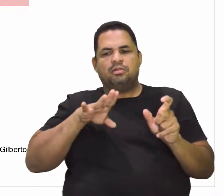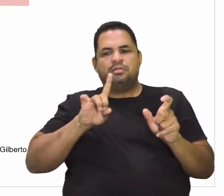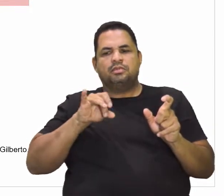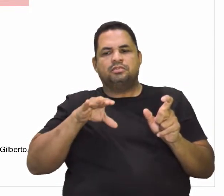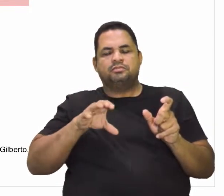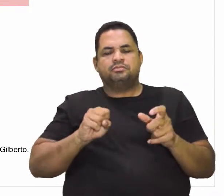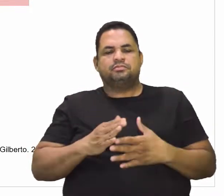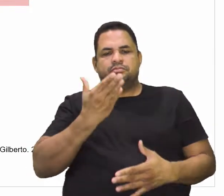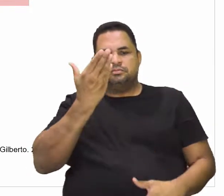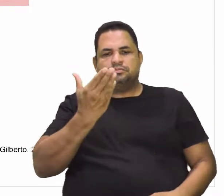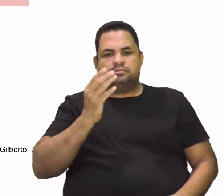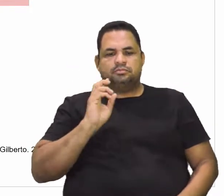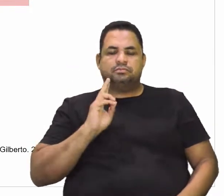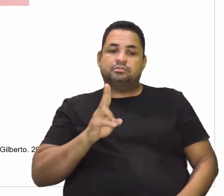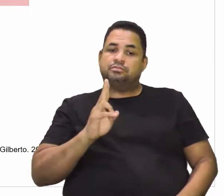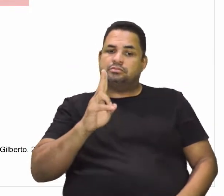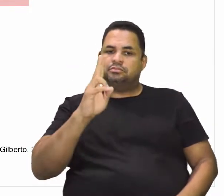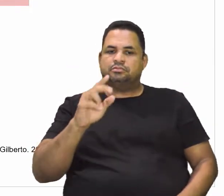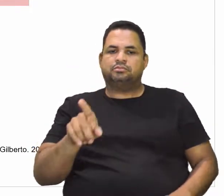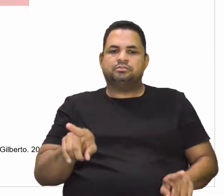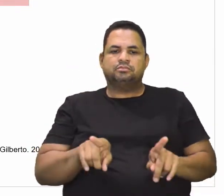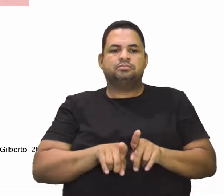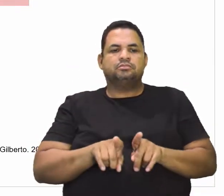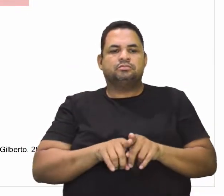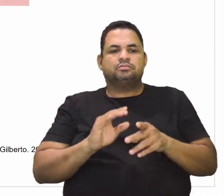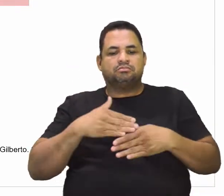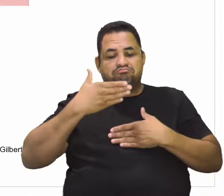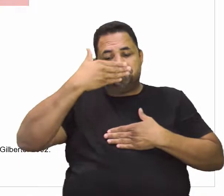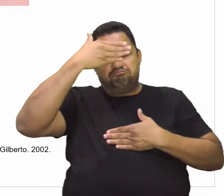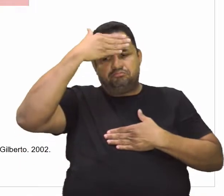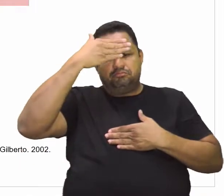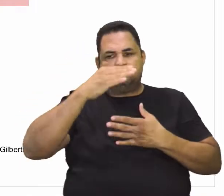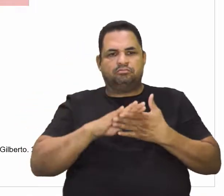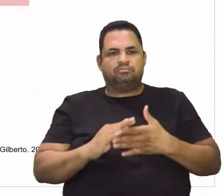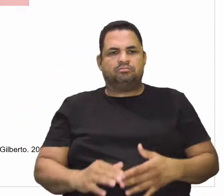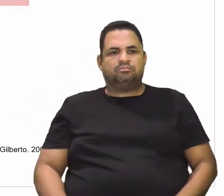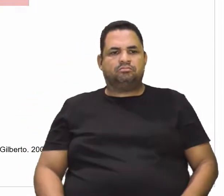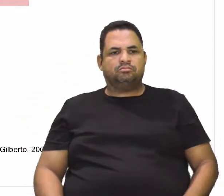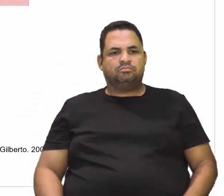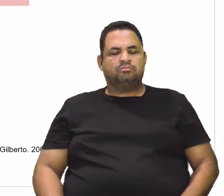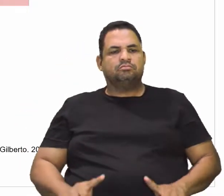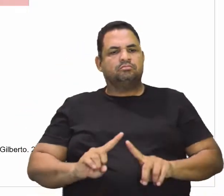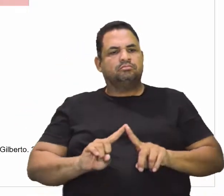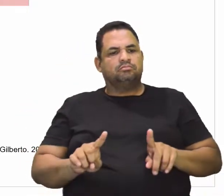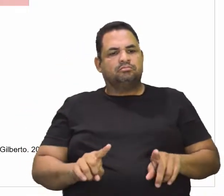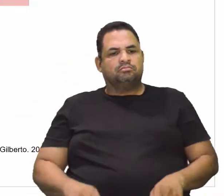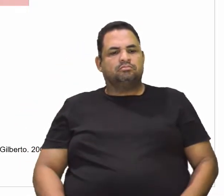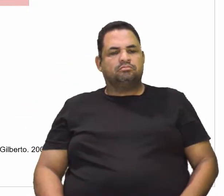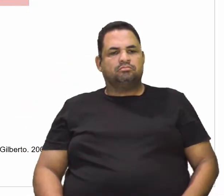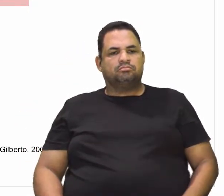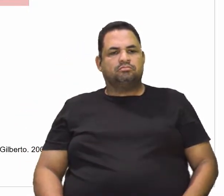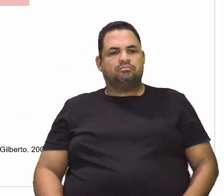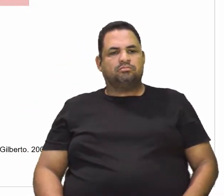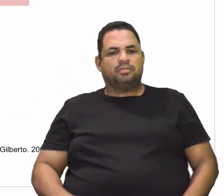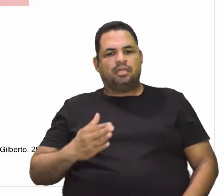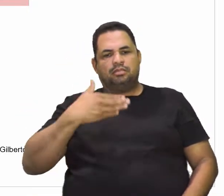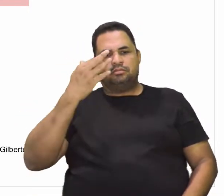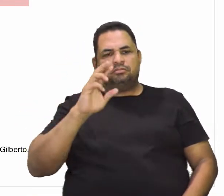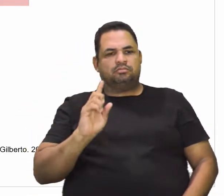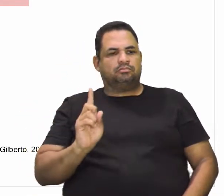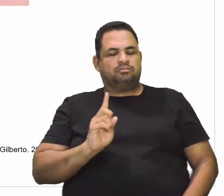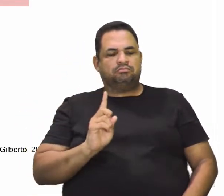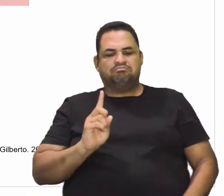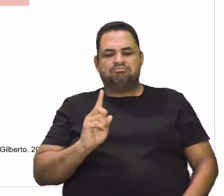Se você segue o islamismo, você é muçulmano. Nem todo árabe é muçulmano, porque nem todo